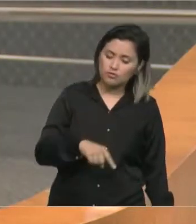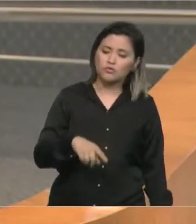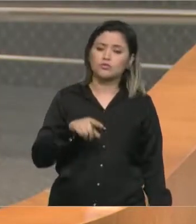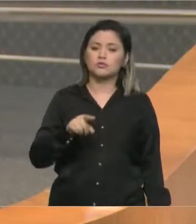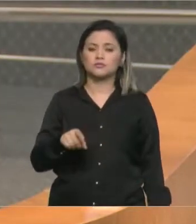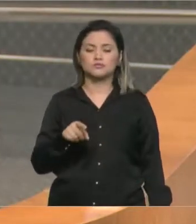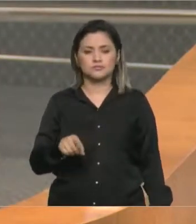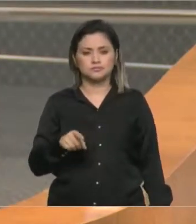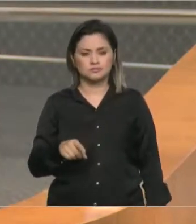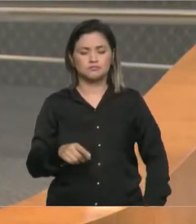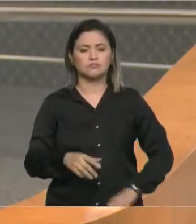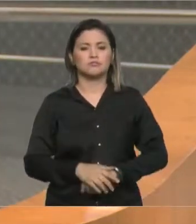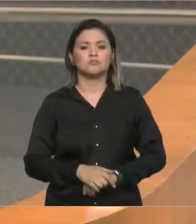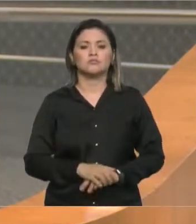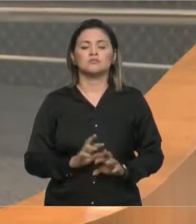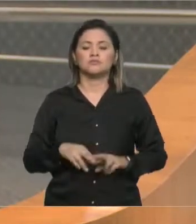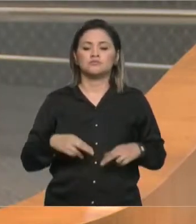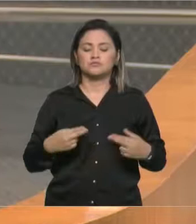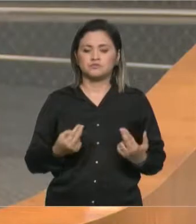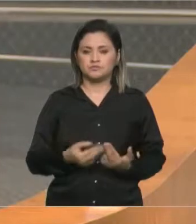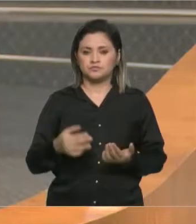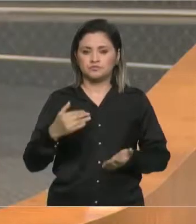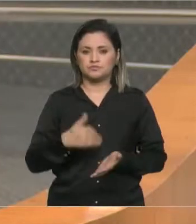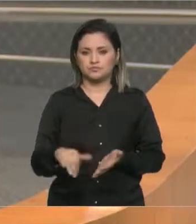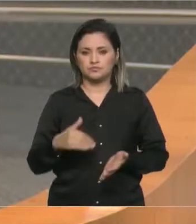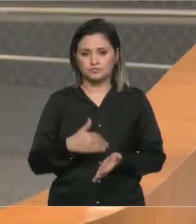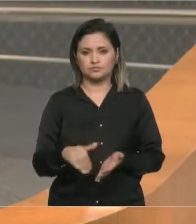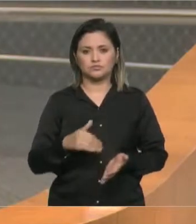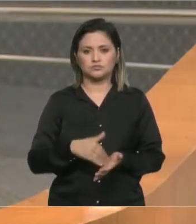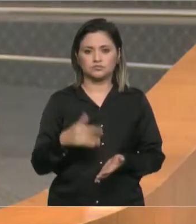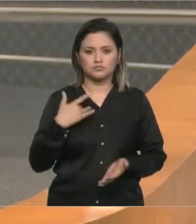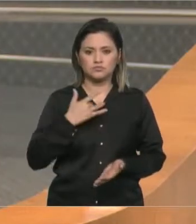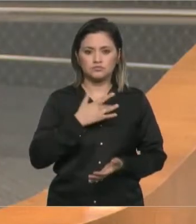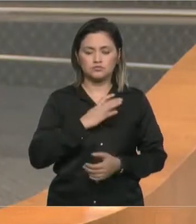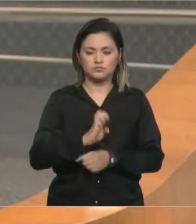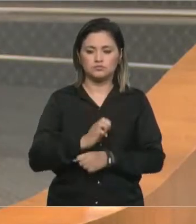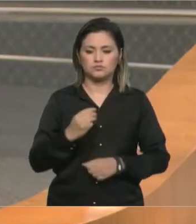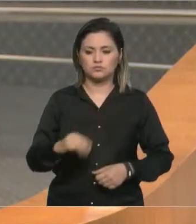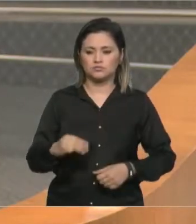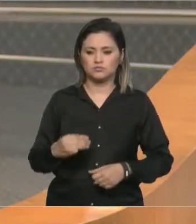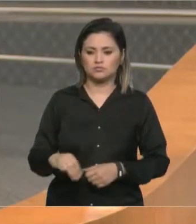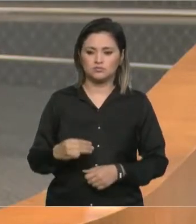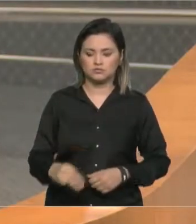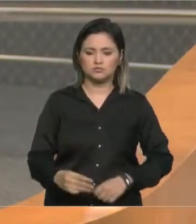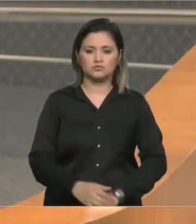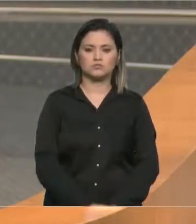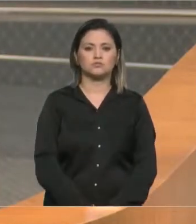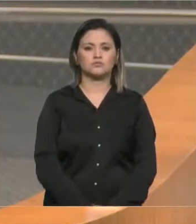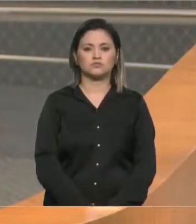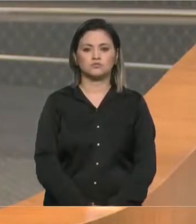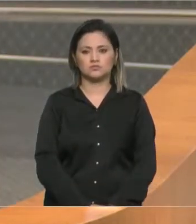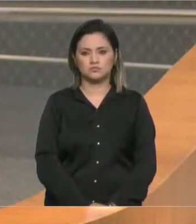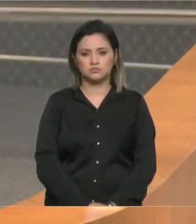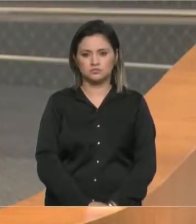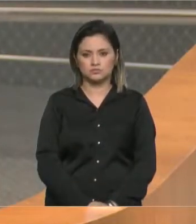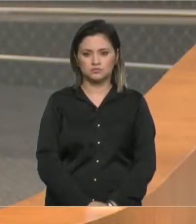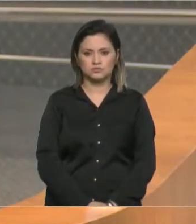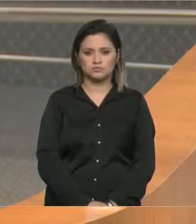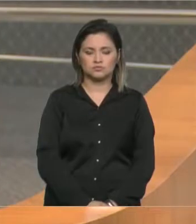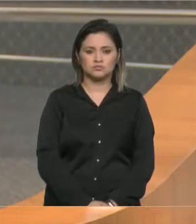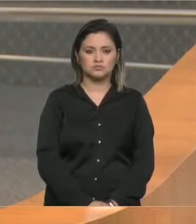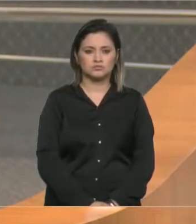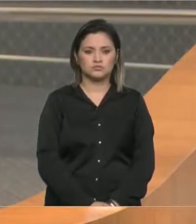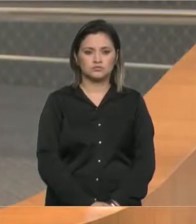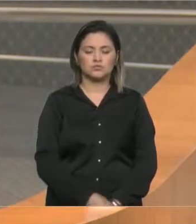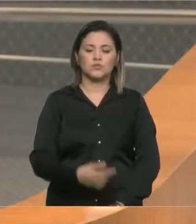uma reunião na Secretaria de Saúde do Estado do Maranhão. Fomos até lá, sentamos